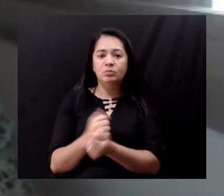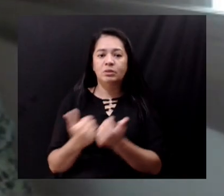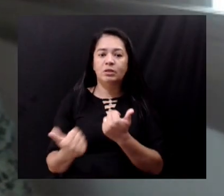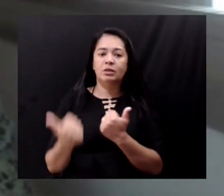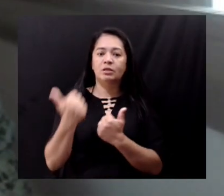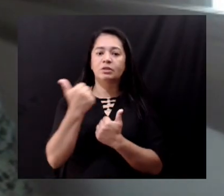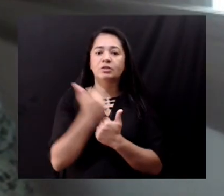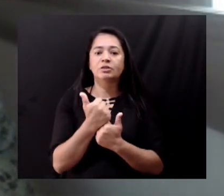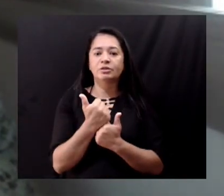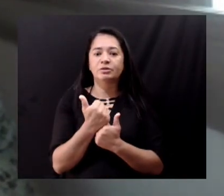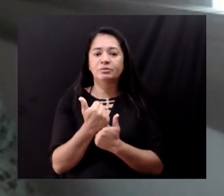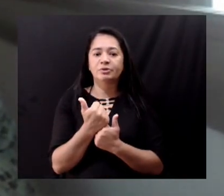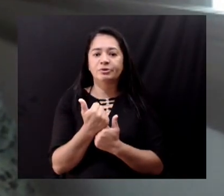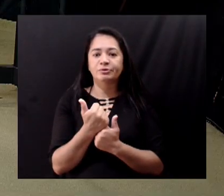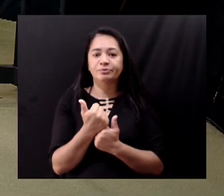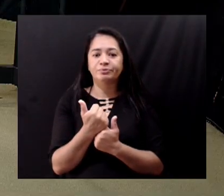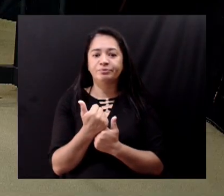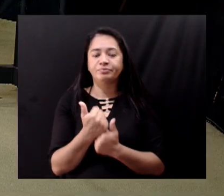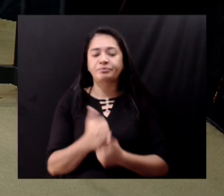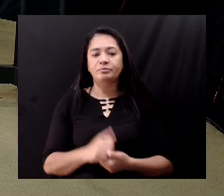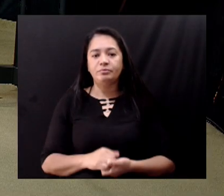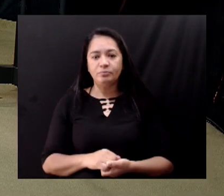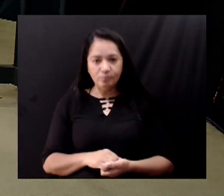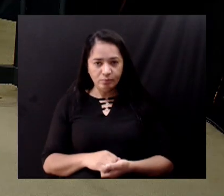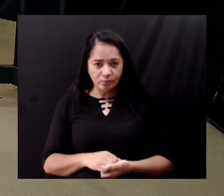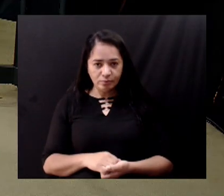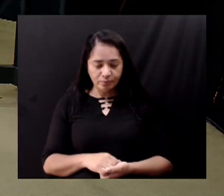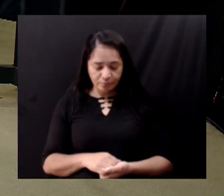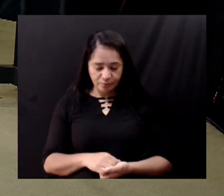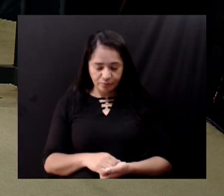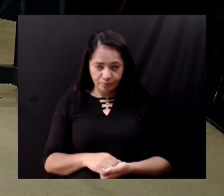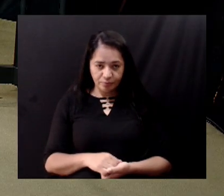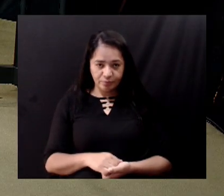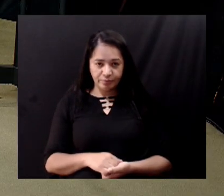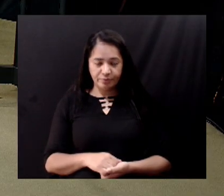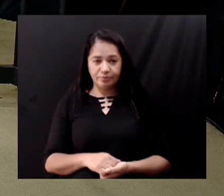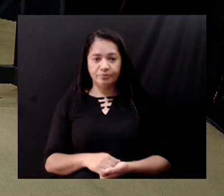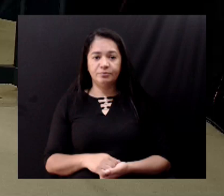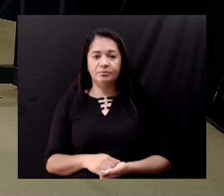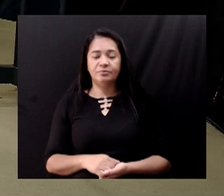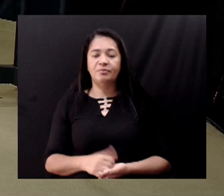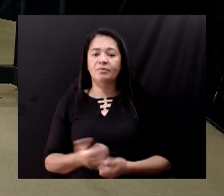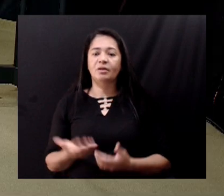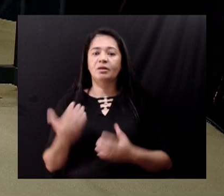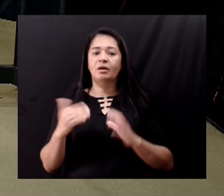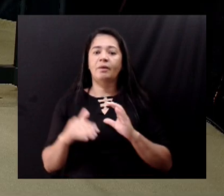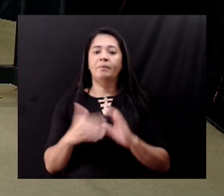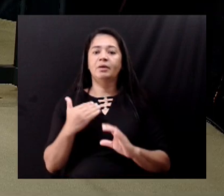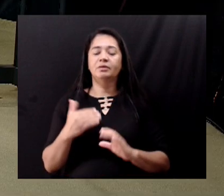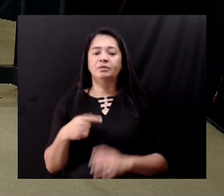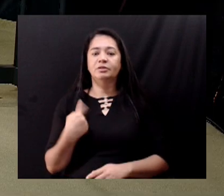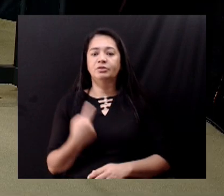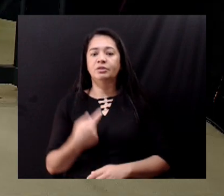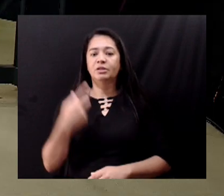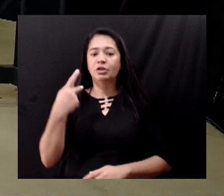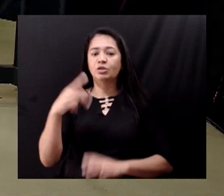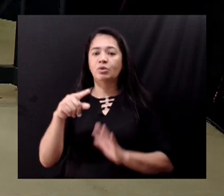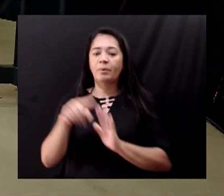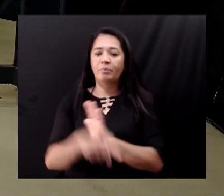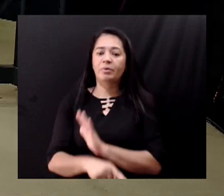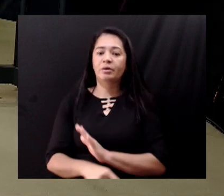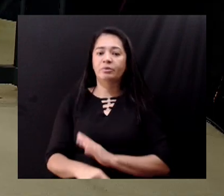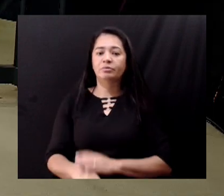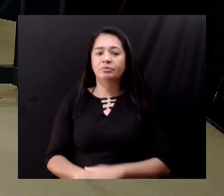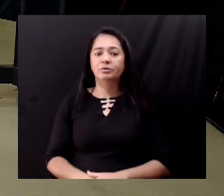alimentar. Muito bem. Vamos lá, manda pra gente aí a sua pergunta, o seu depoimento. Estamos